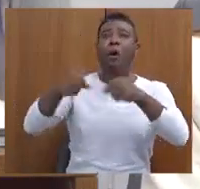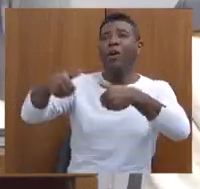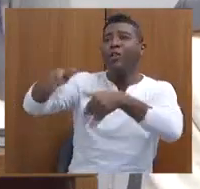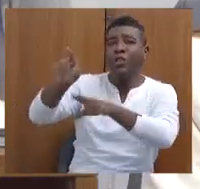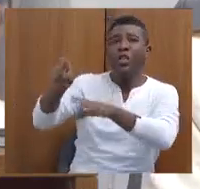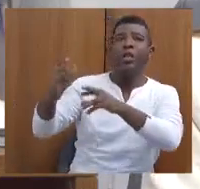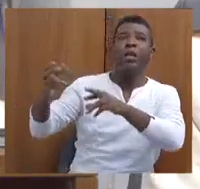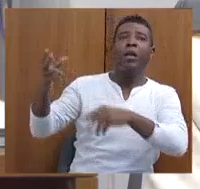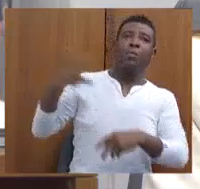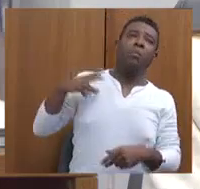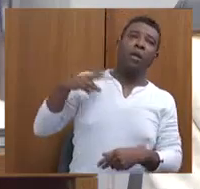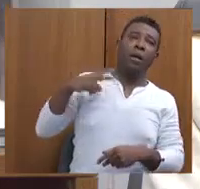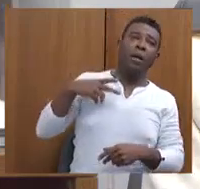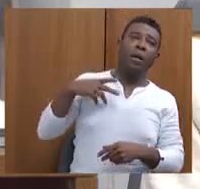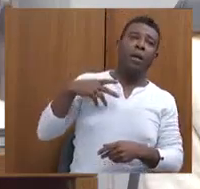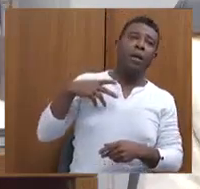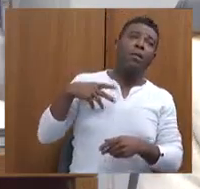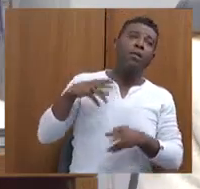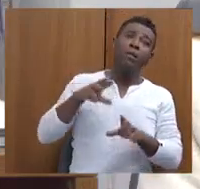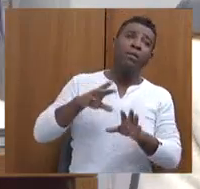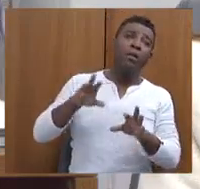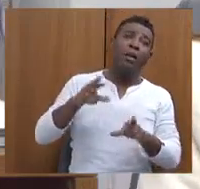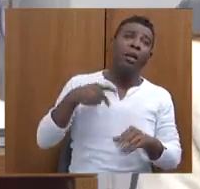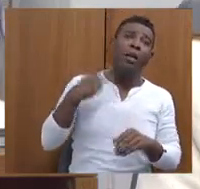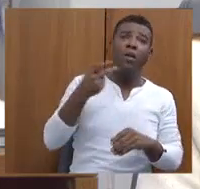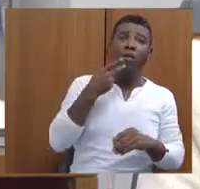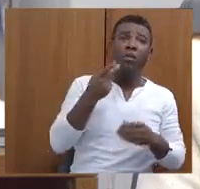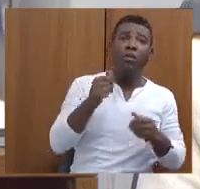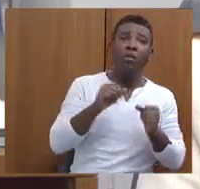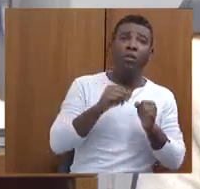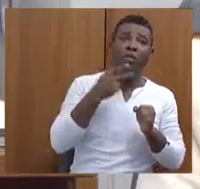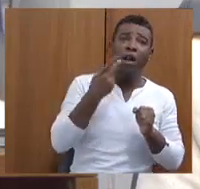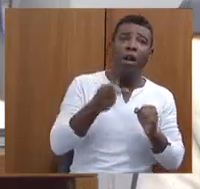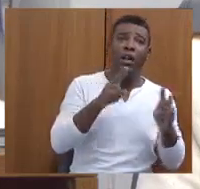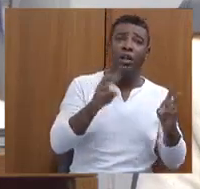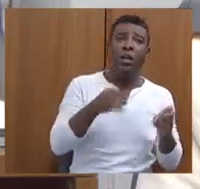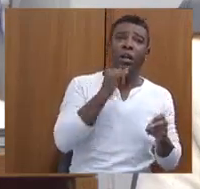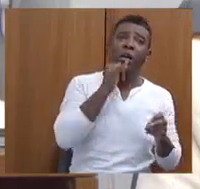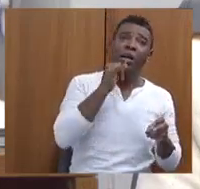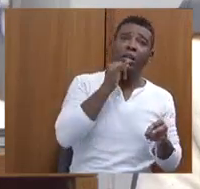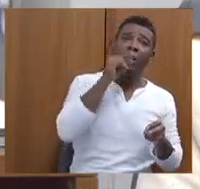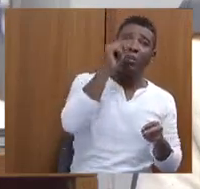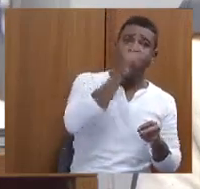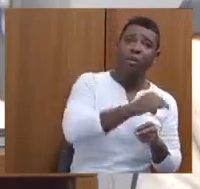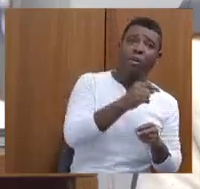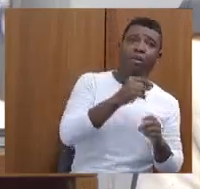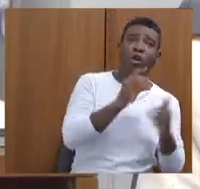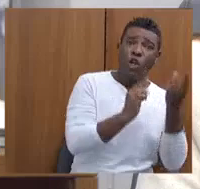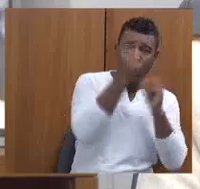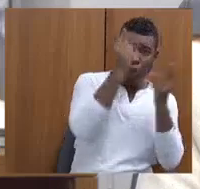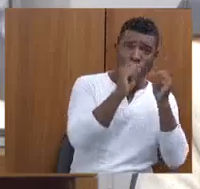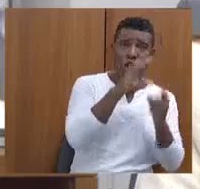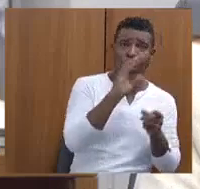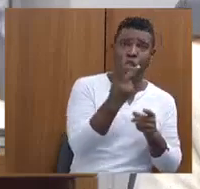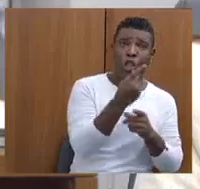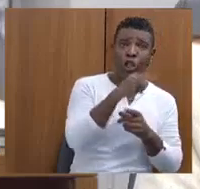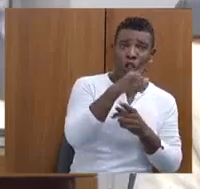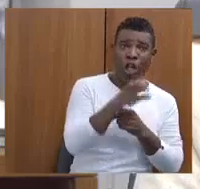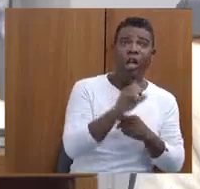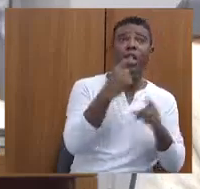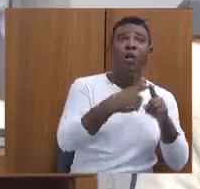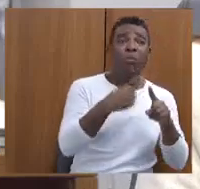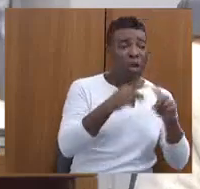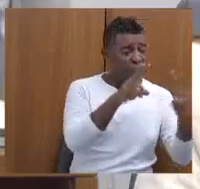discutindo que não possa ser né eu fiz o exemplo do Chile é presidente porque o assunto é o mesmo do lítio